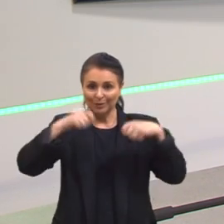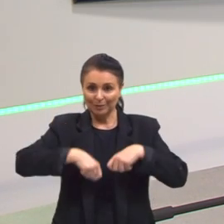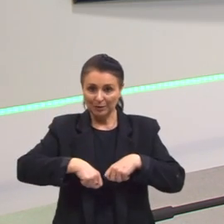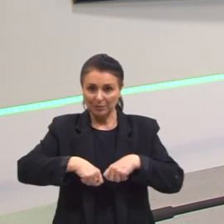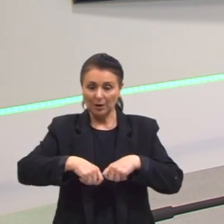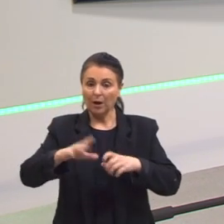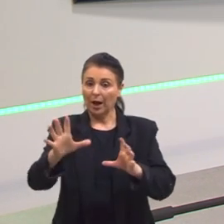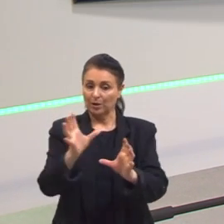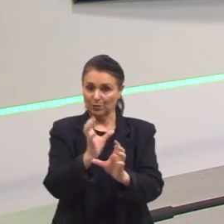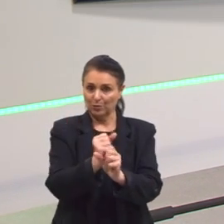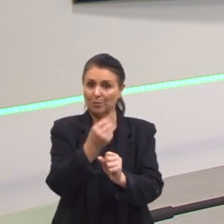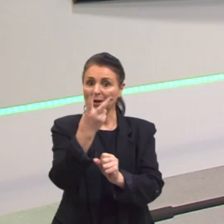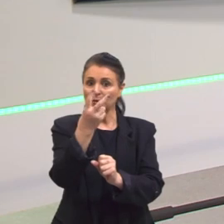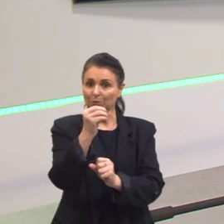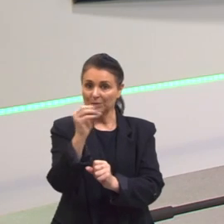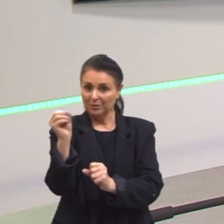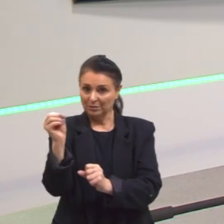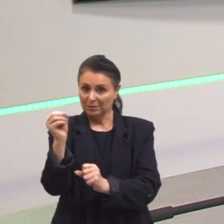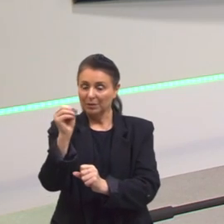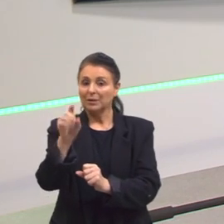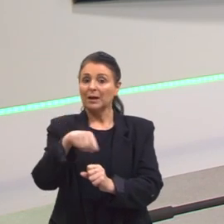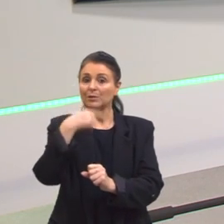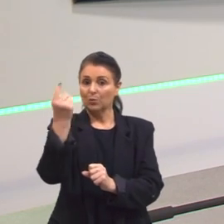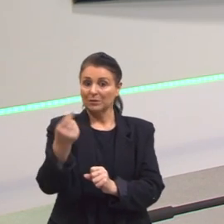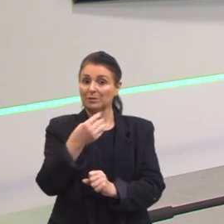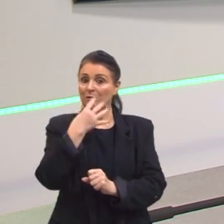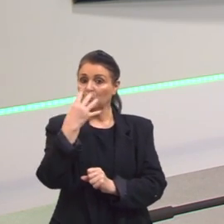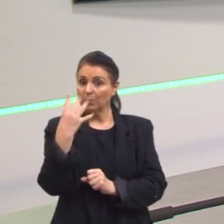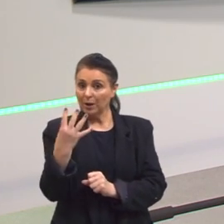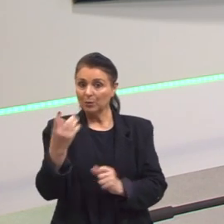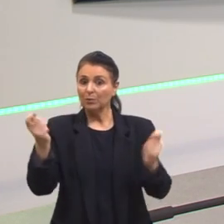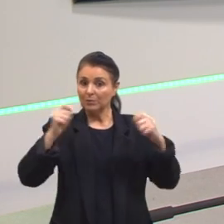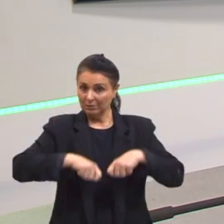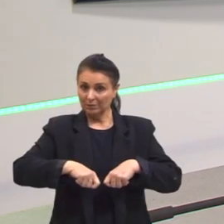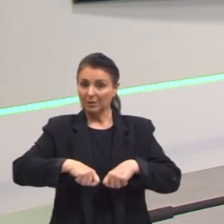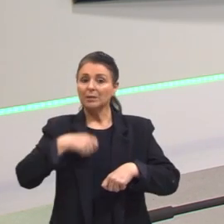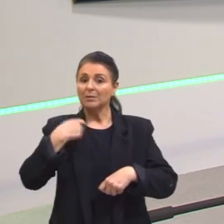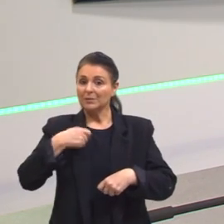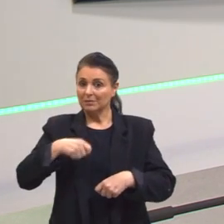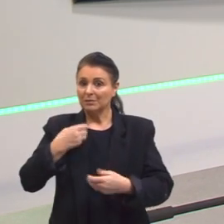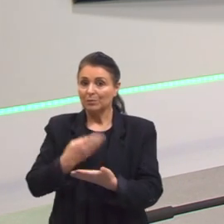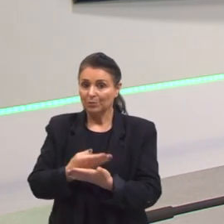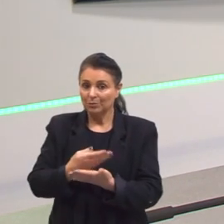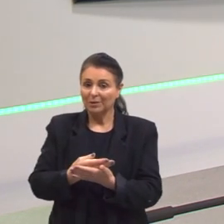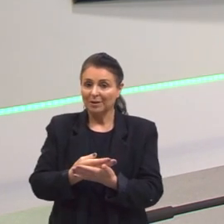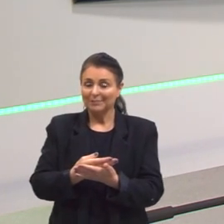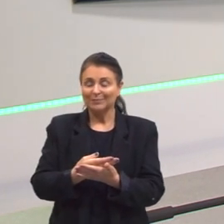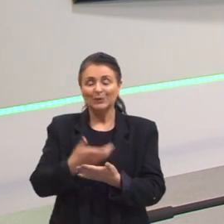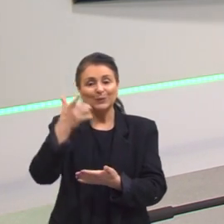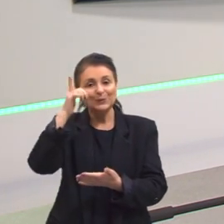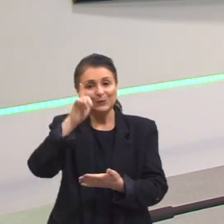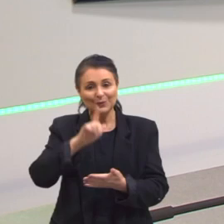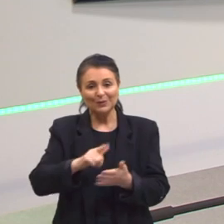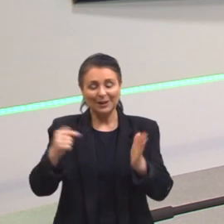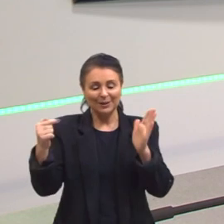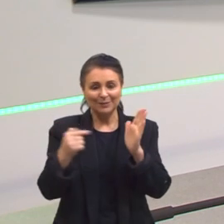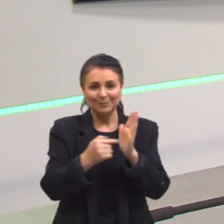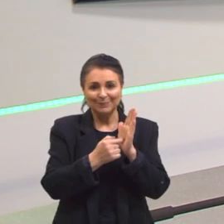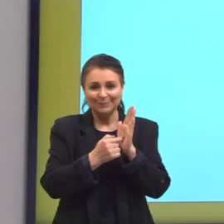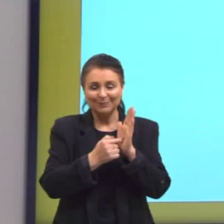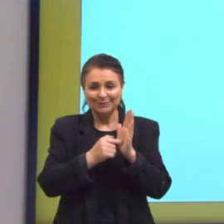200 pontos das outras quatro competências que ainda temos para estudar fecha nota mil